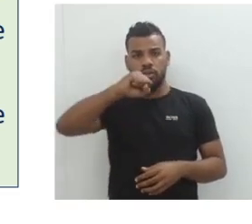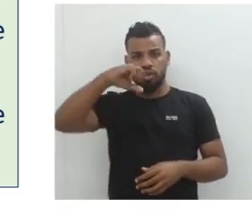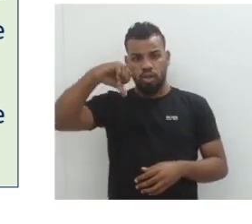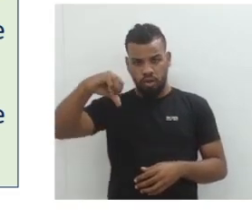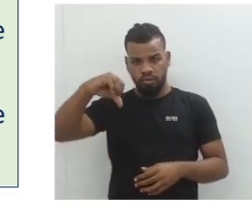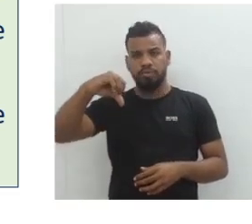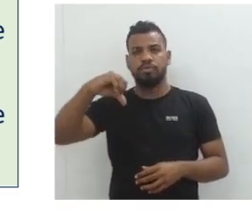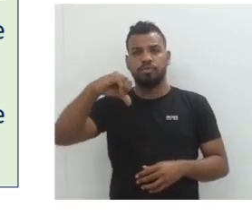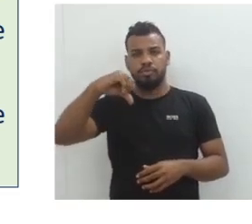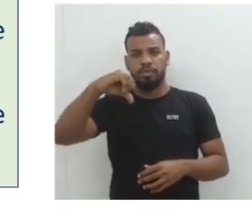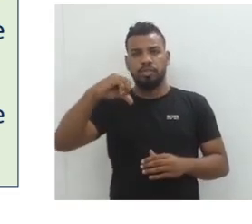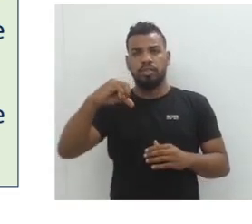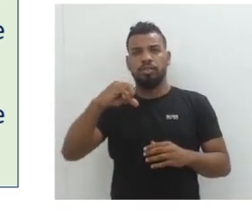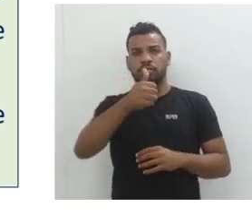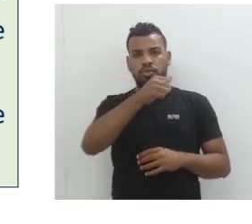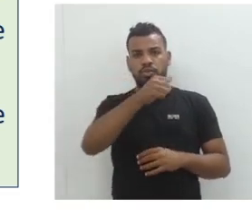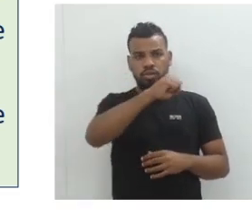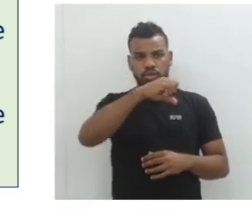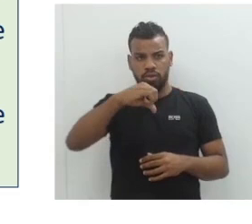então, até